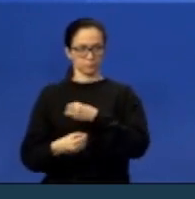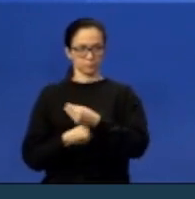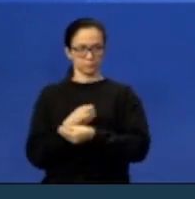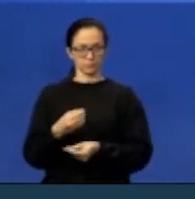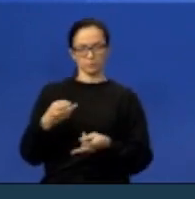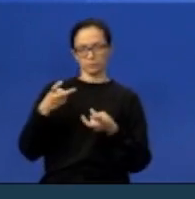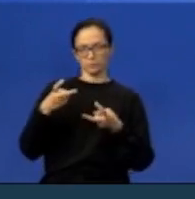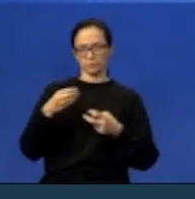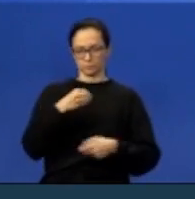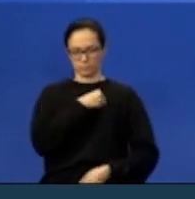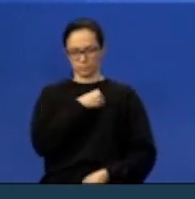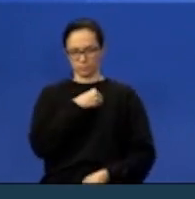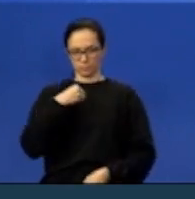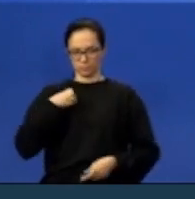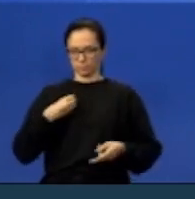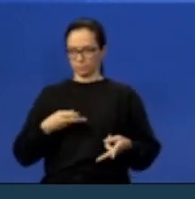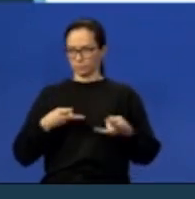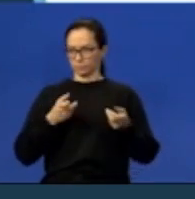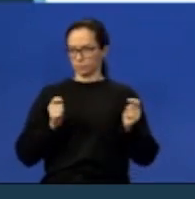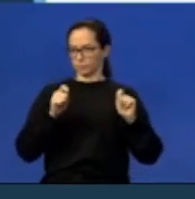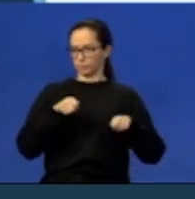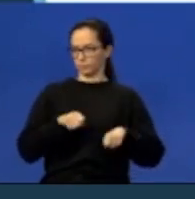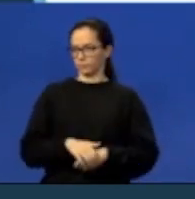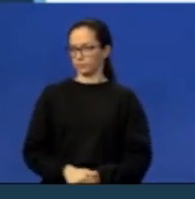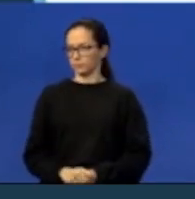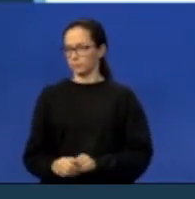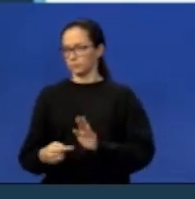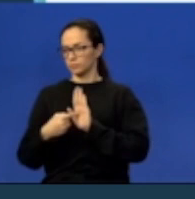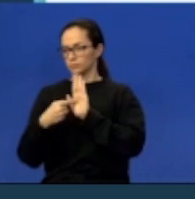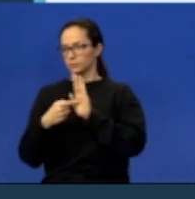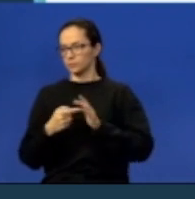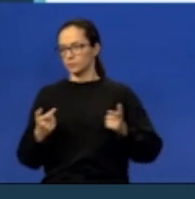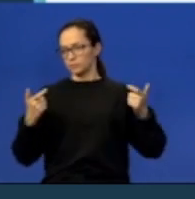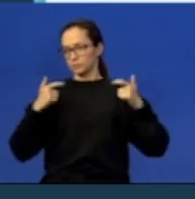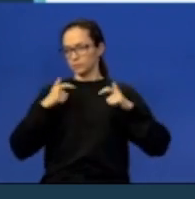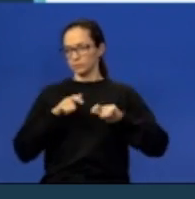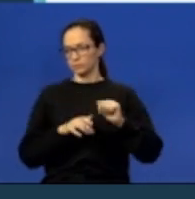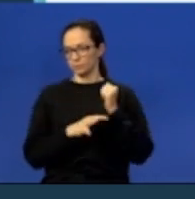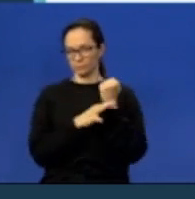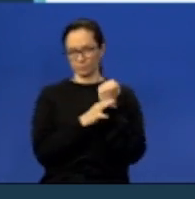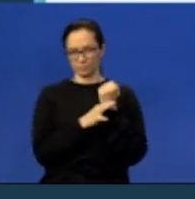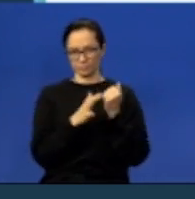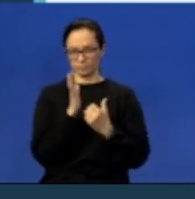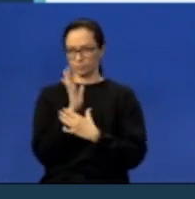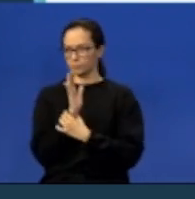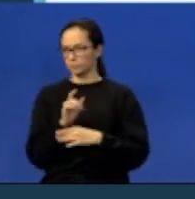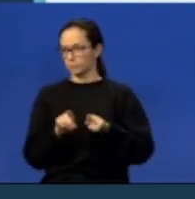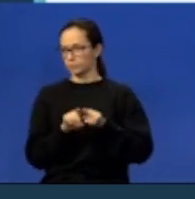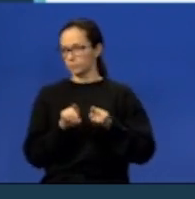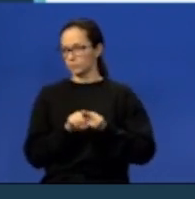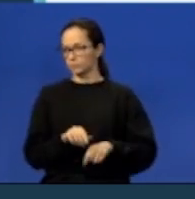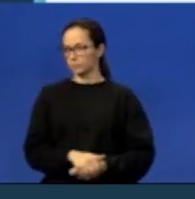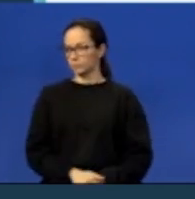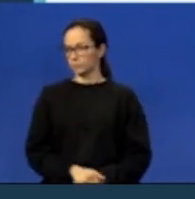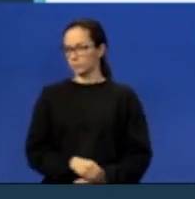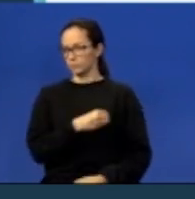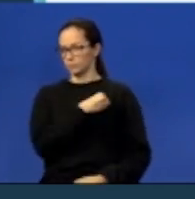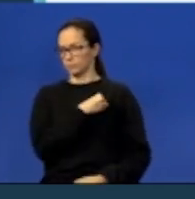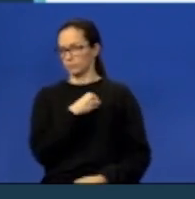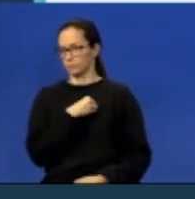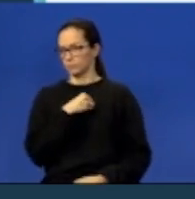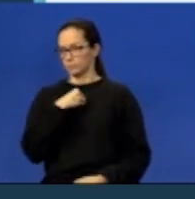dos eletrodos. Então, essa figura mostra para vocês, né, as derivações e o posicionamento em que são realizados